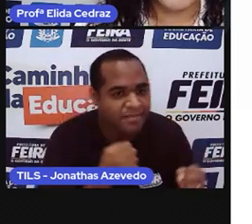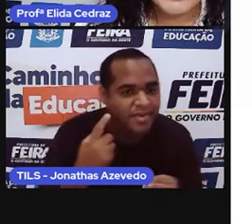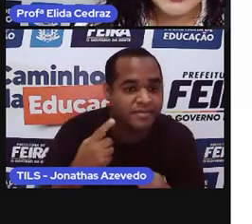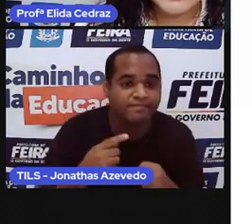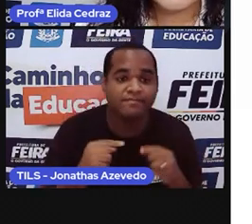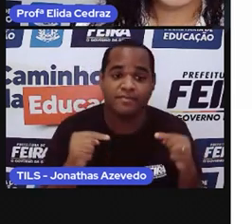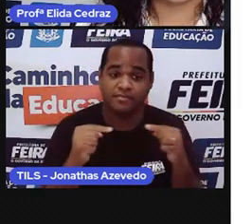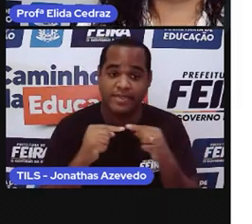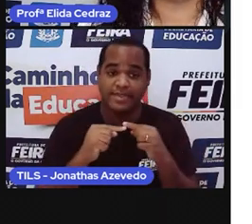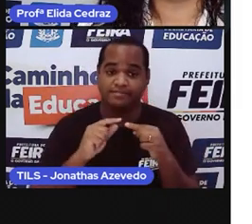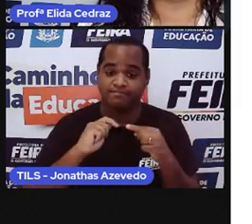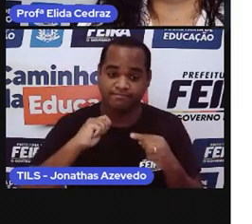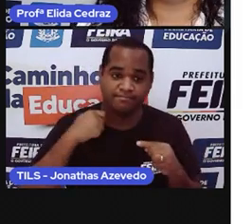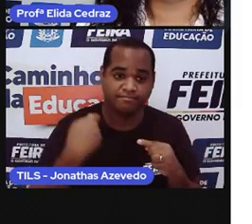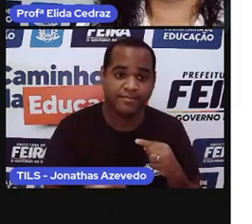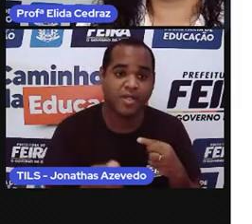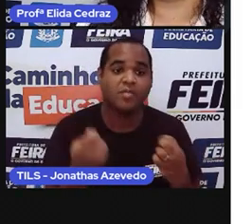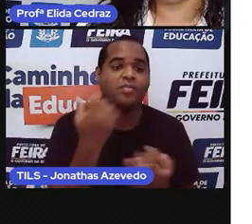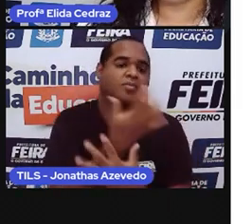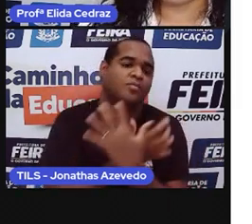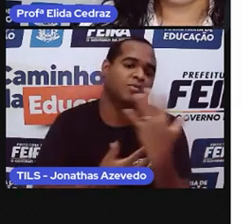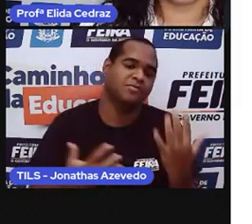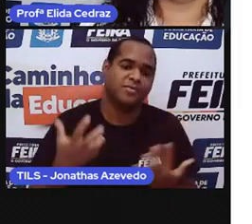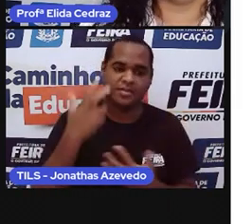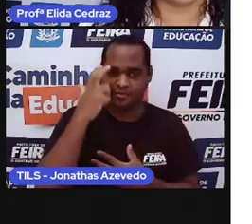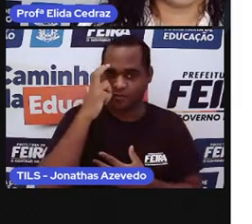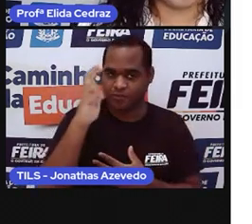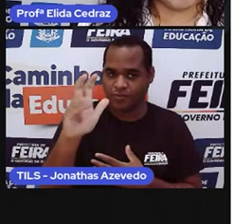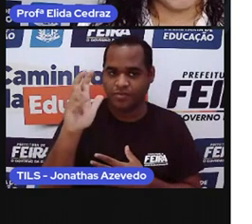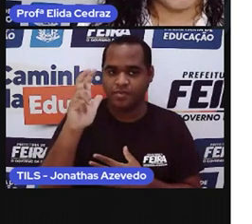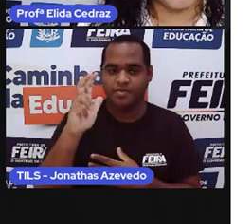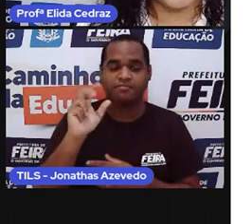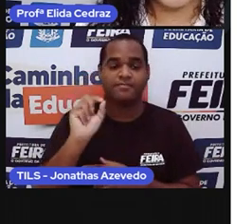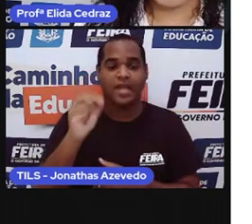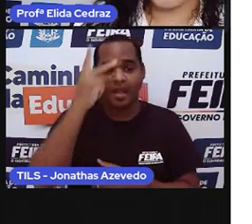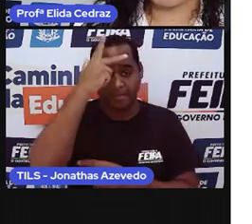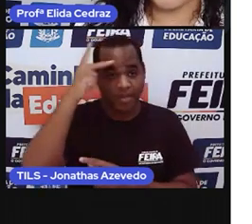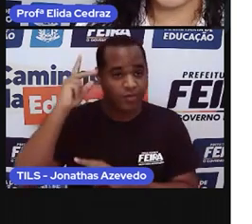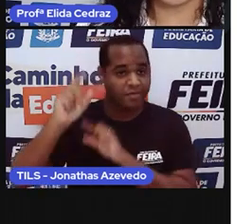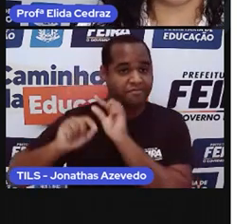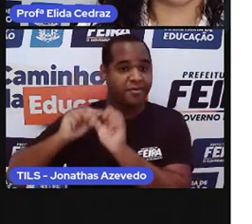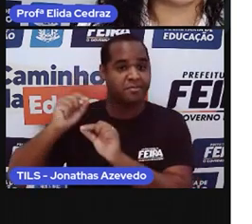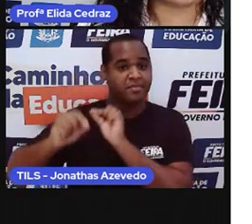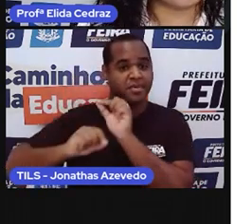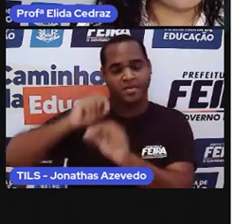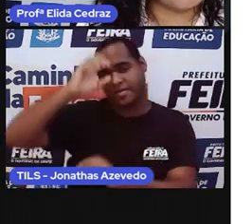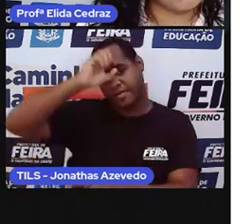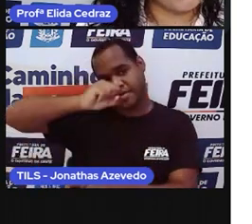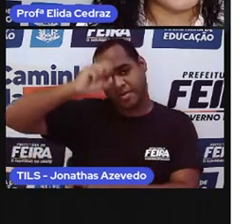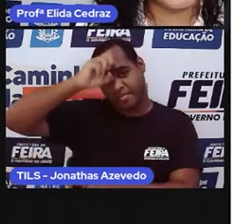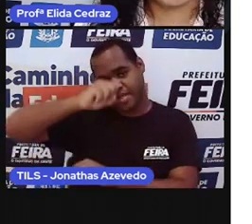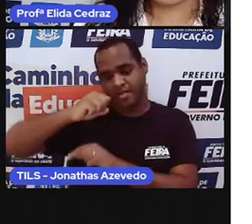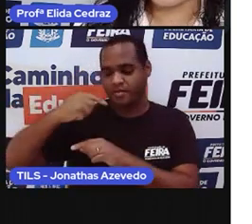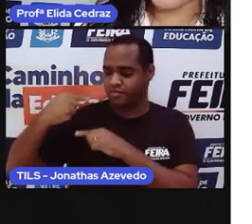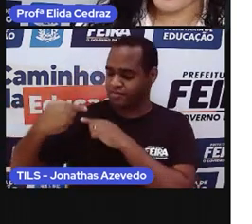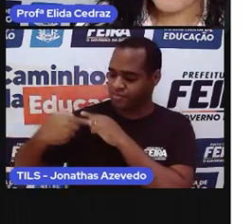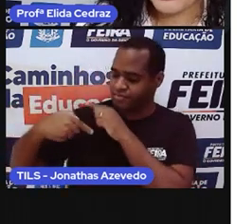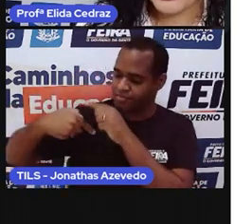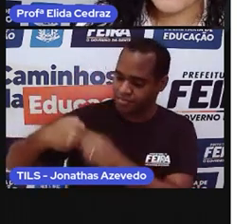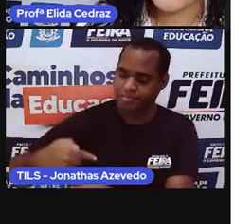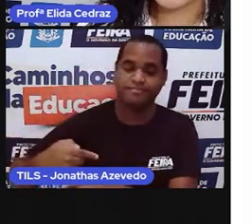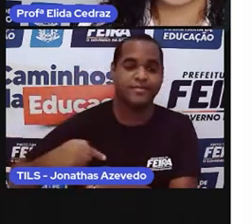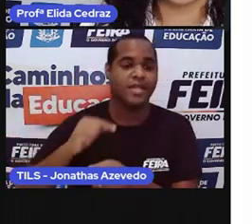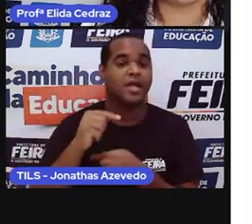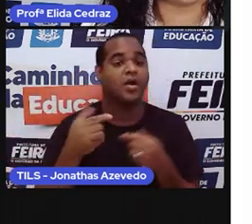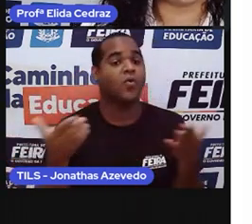São músicas da cultura popular de um povo. É parte do nosso folclore. Na